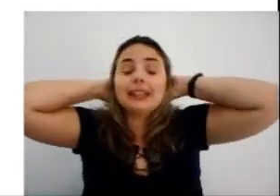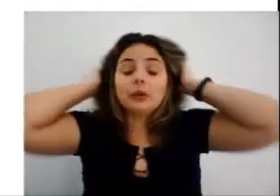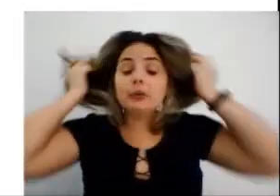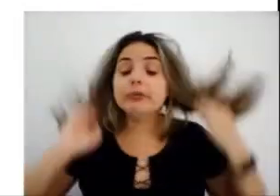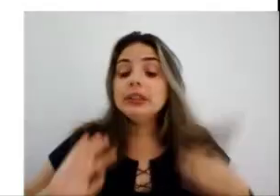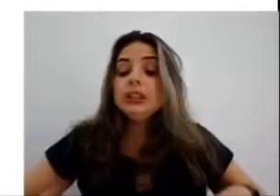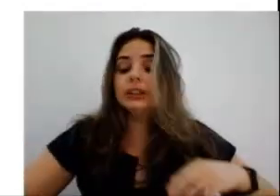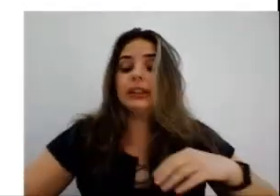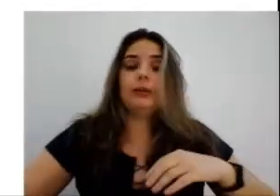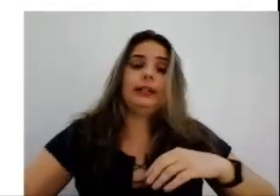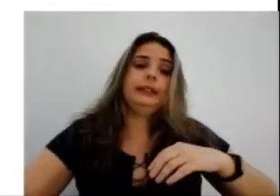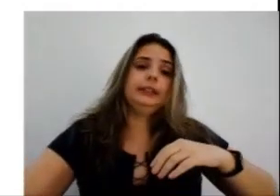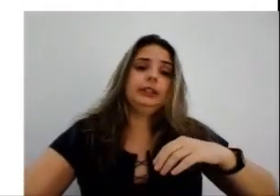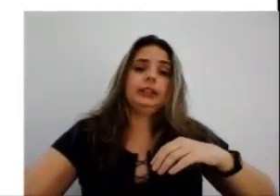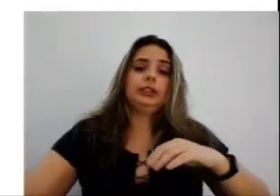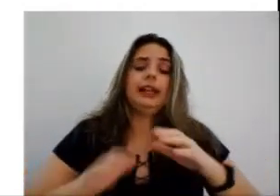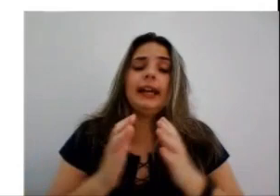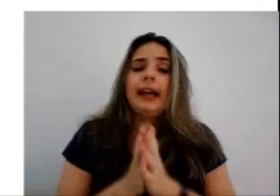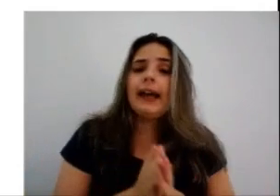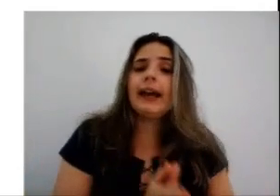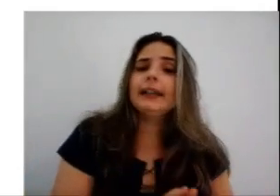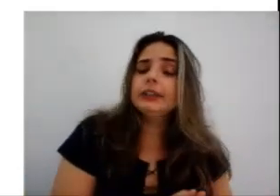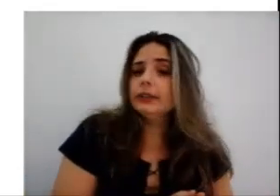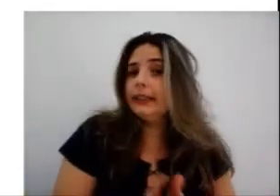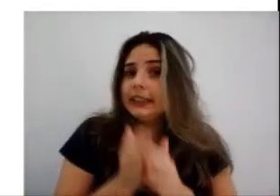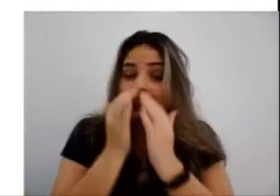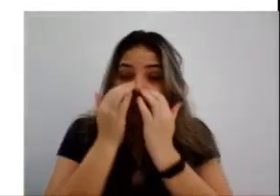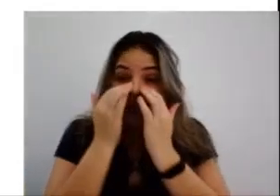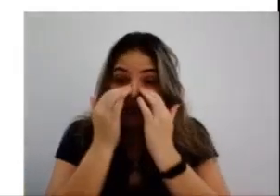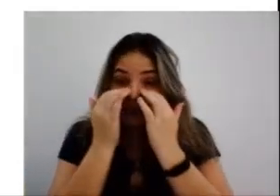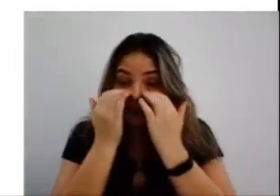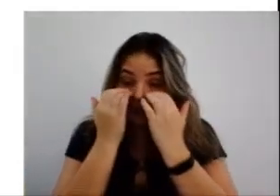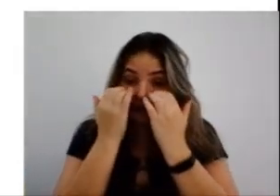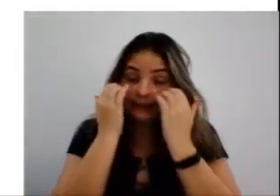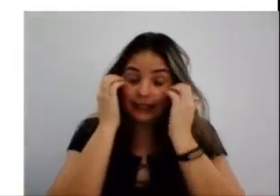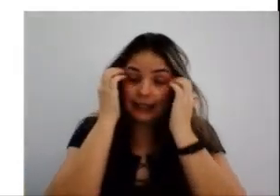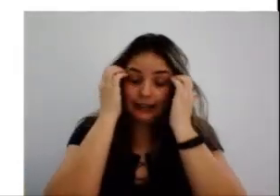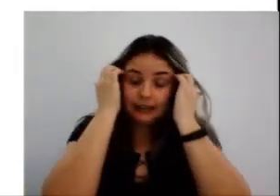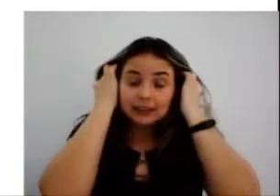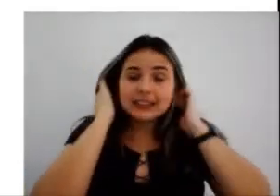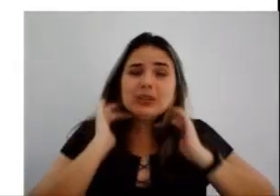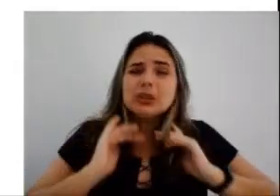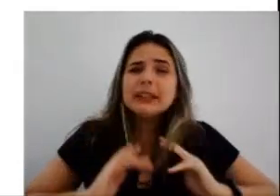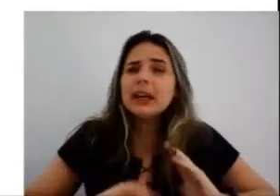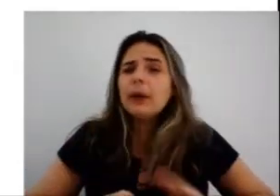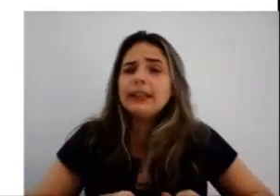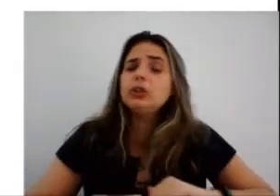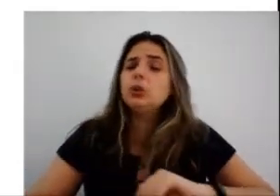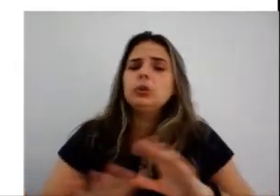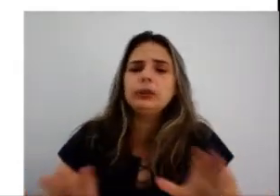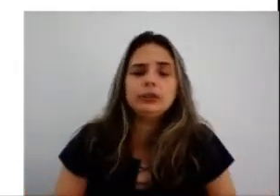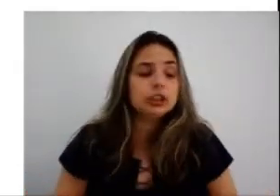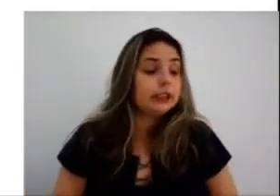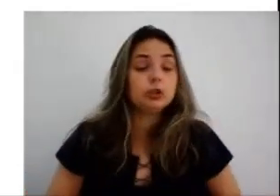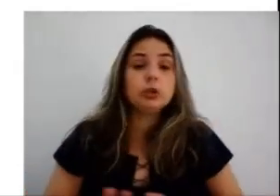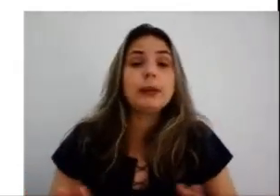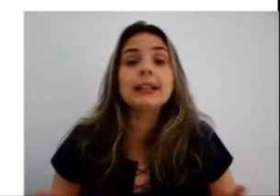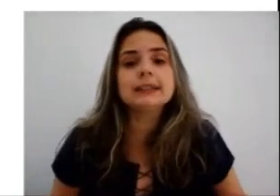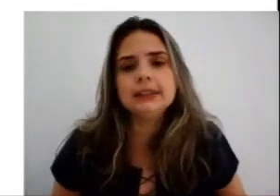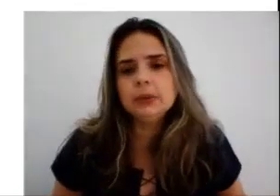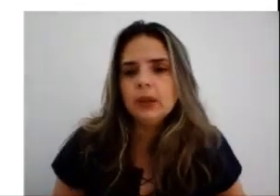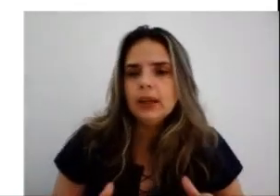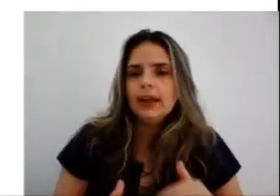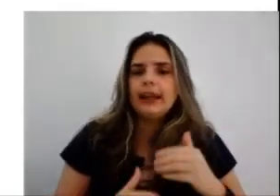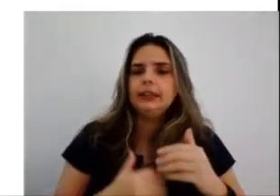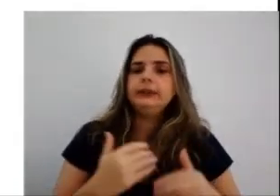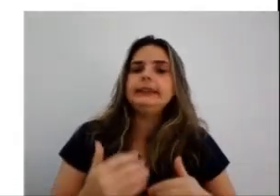início do século XX em Itaguaí, gente, é a questão da energia elétrica, tá? Não só Itaguaí, todo o Rio de Janeiro, todo o